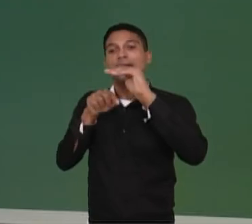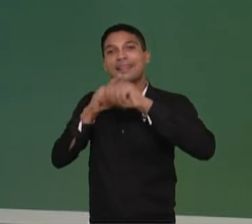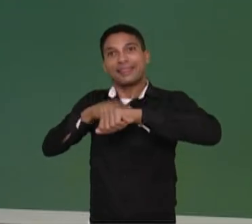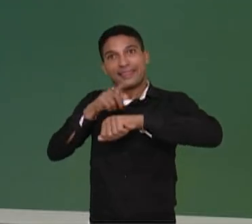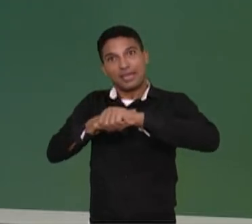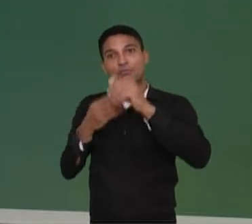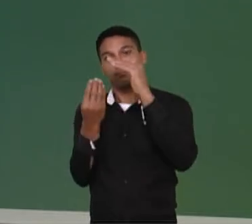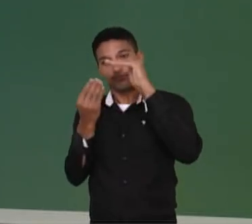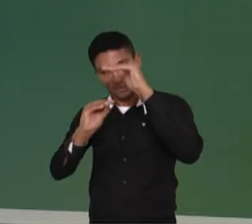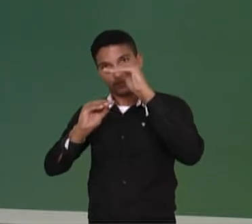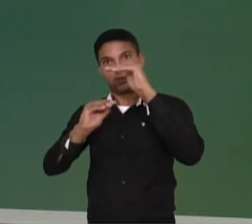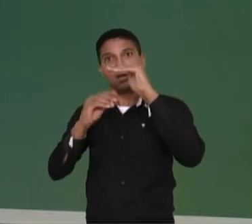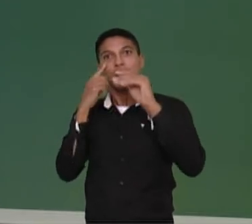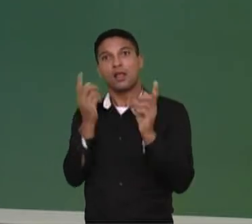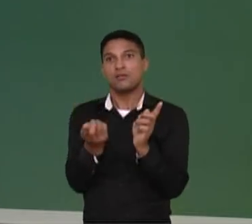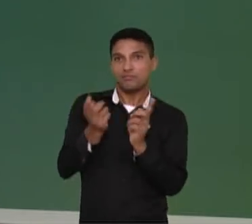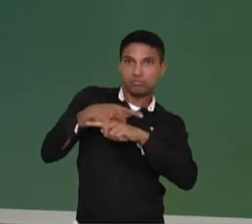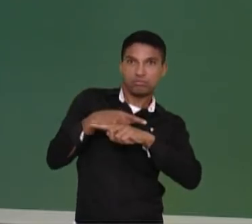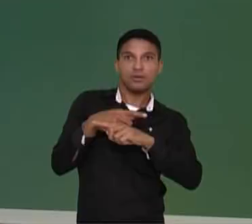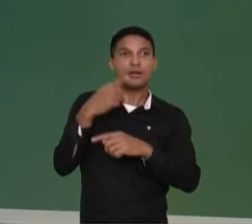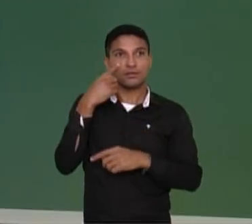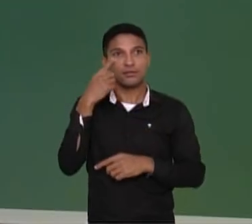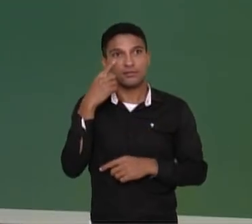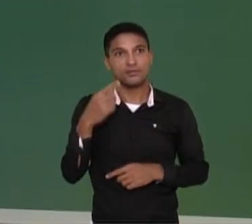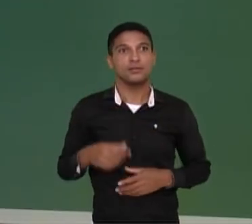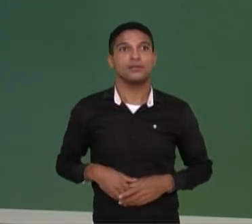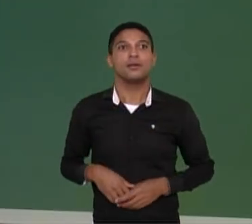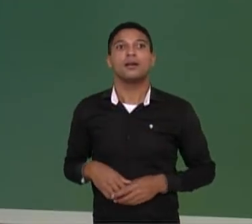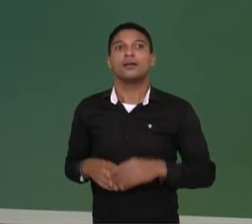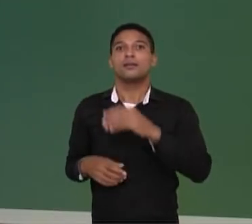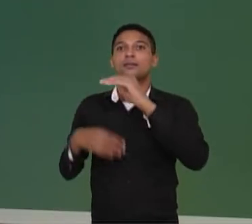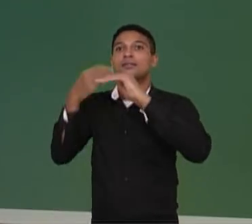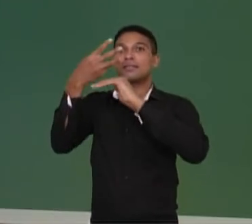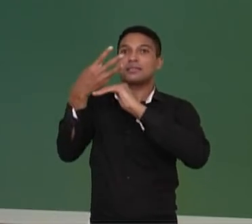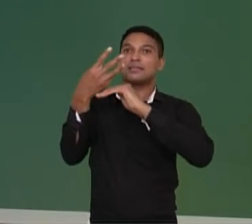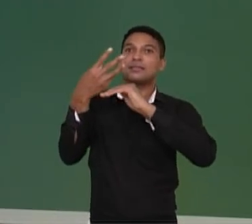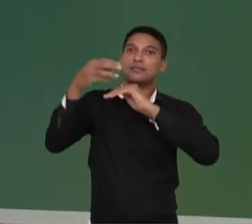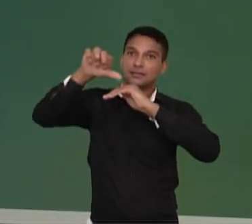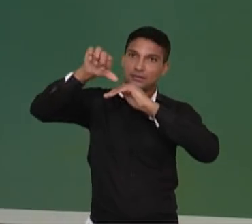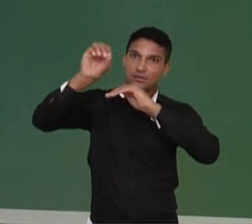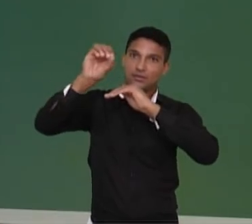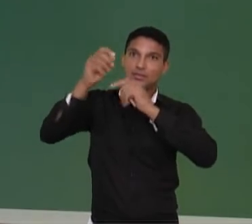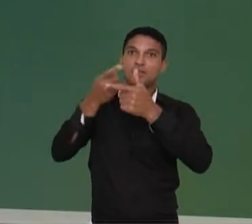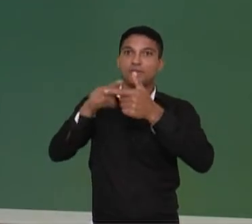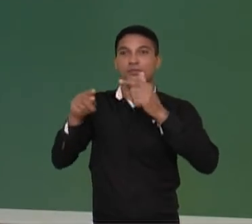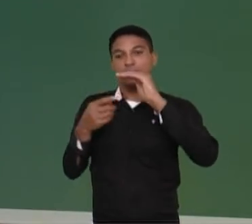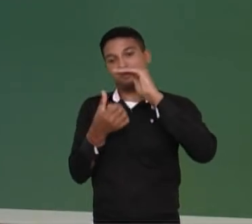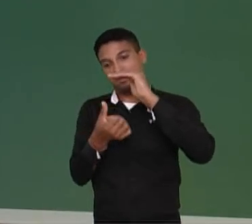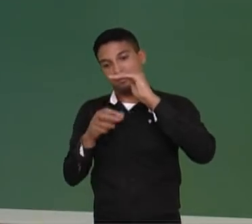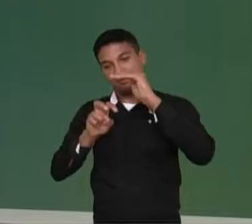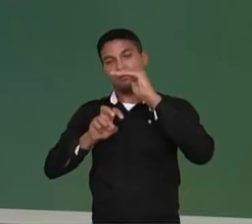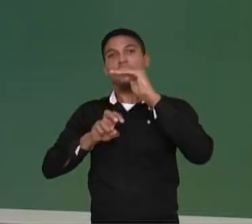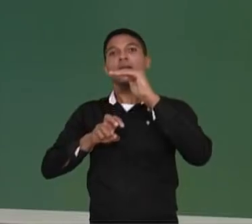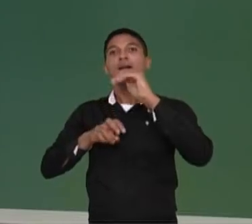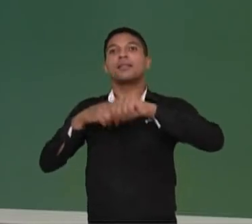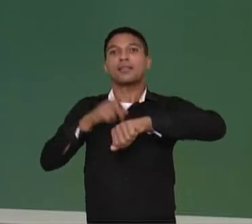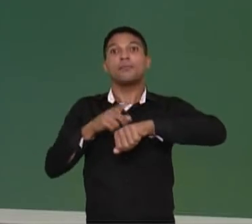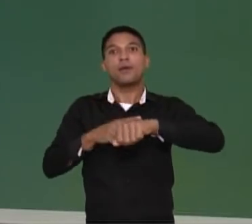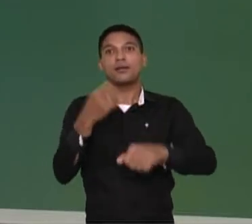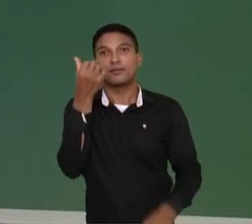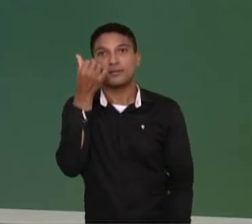desce dividindo o 390. 390 por 65, tempo igual a 6